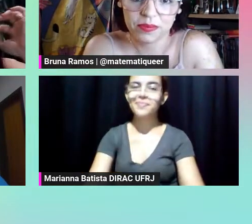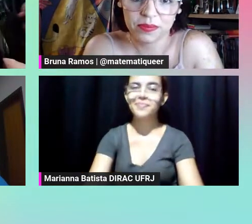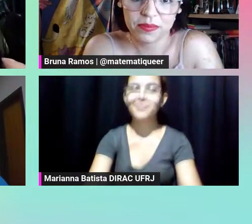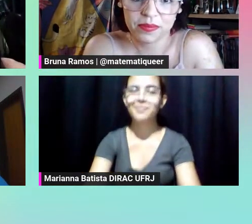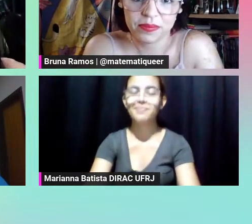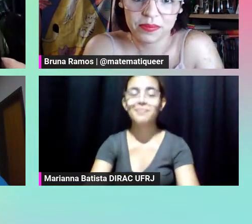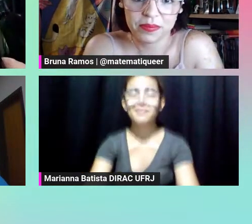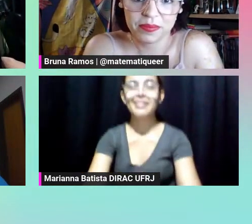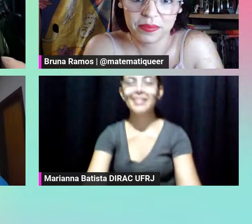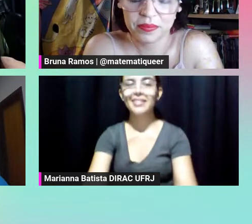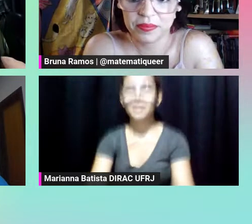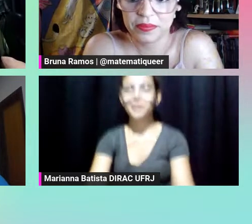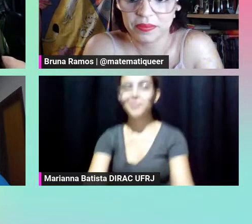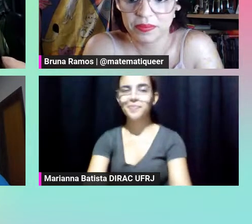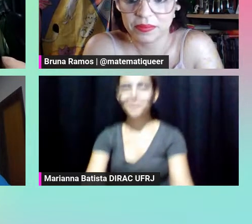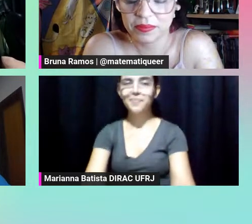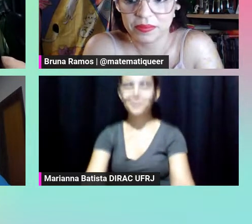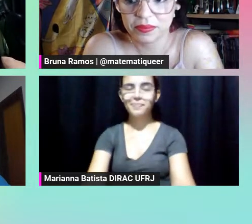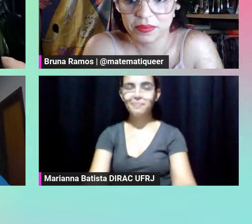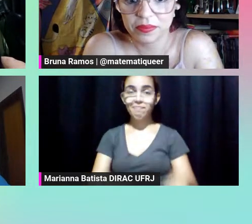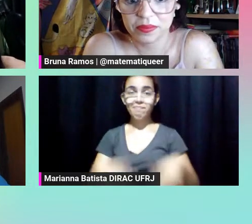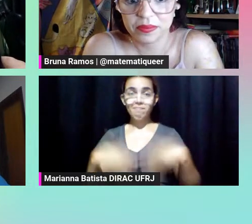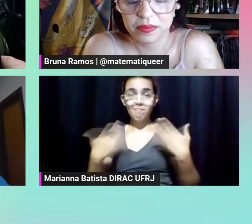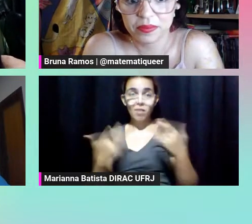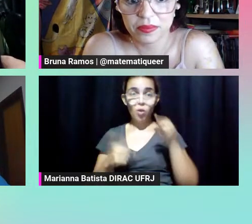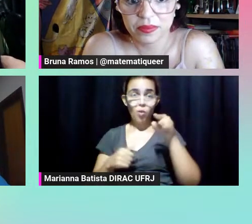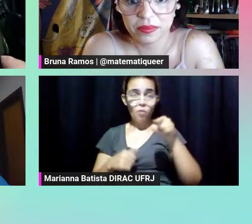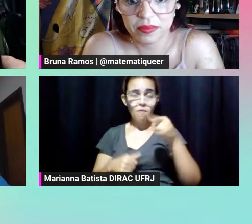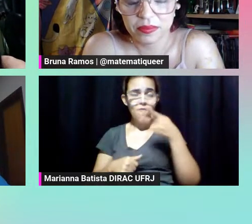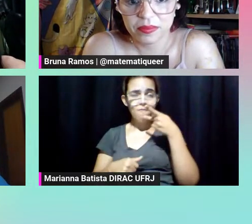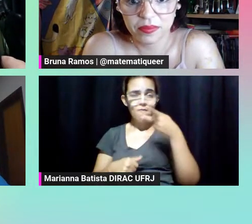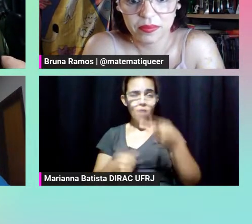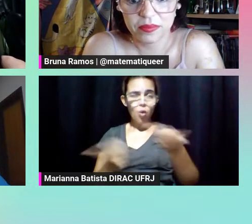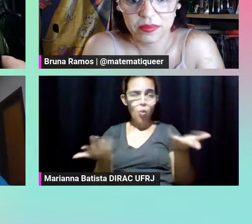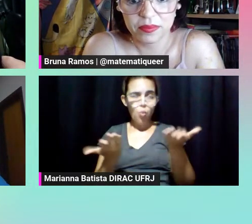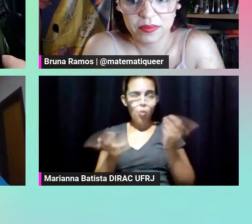ela falou sobre acolhimento, né? E eu lembrei